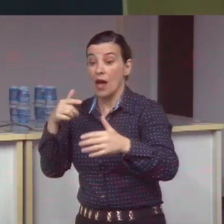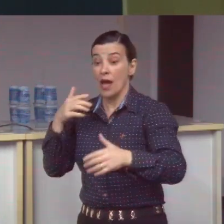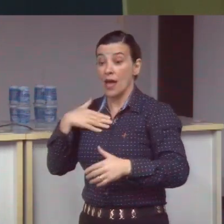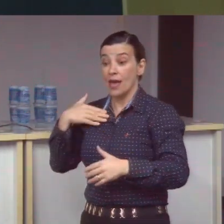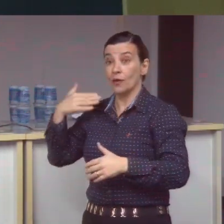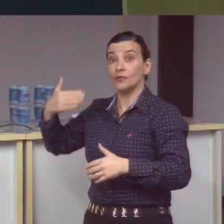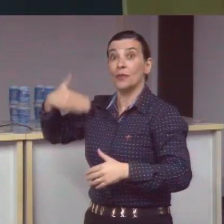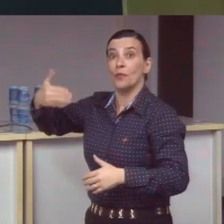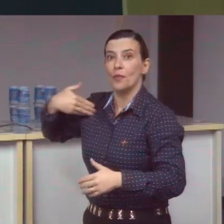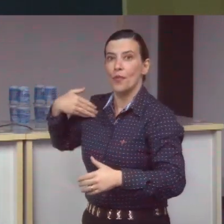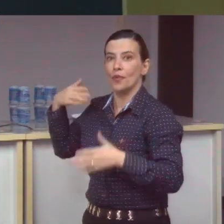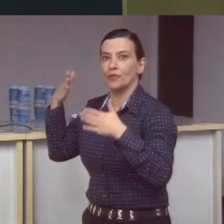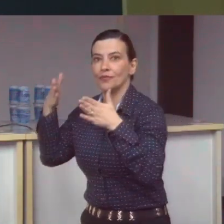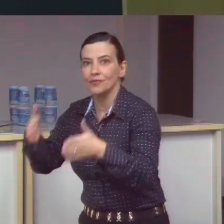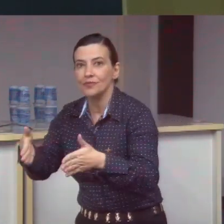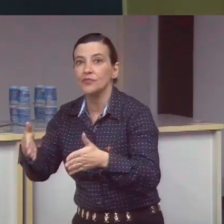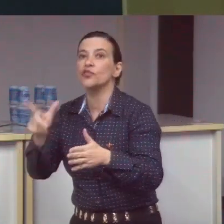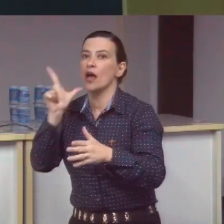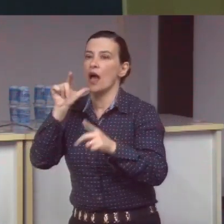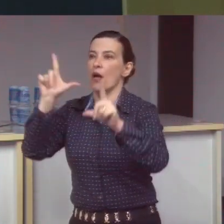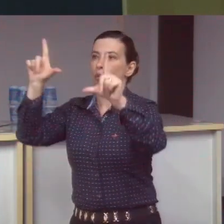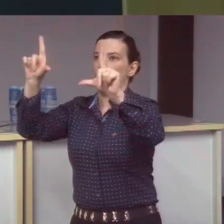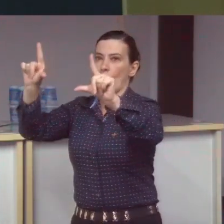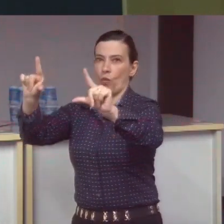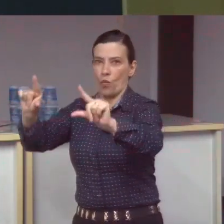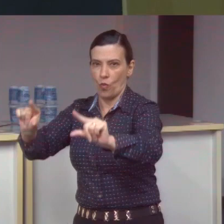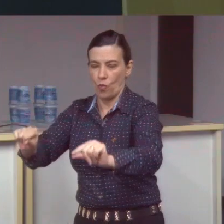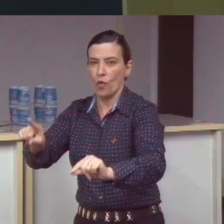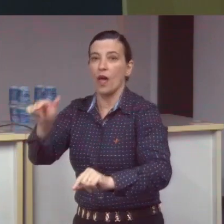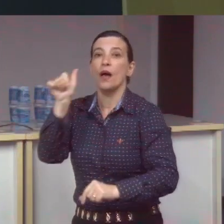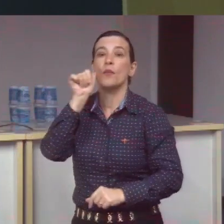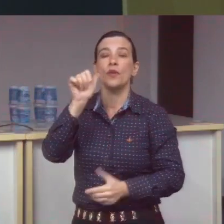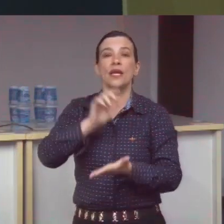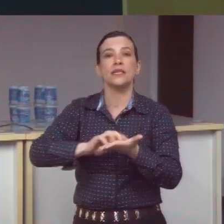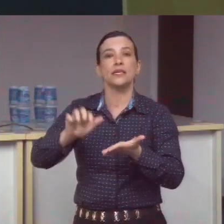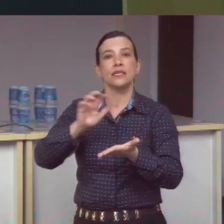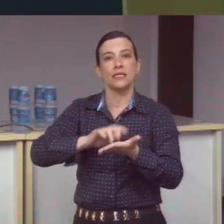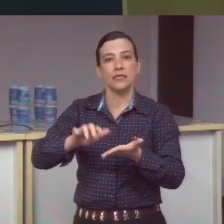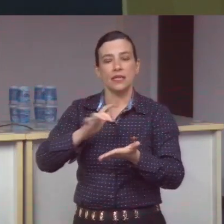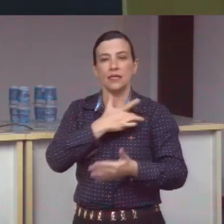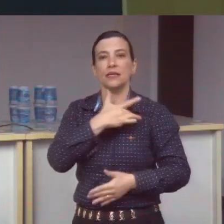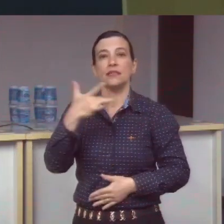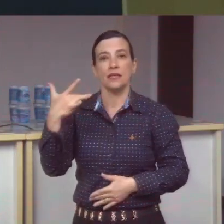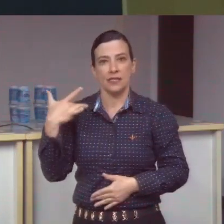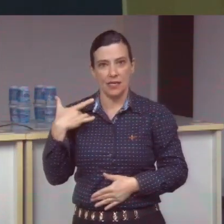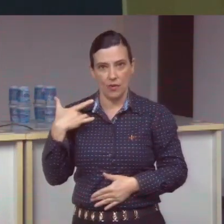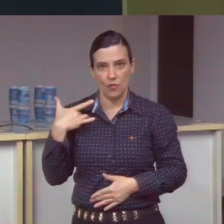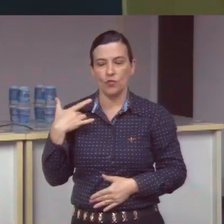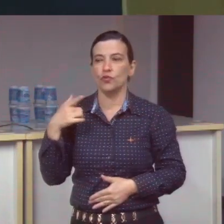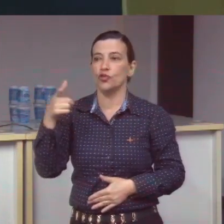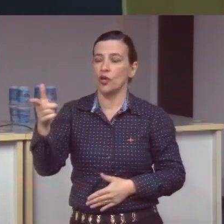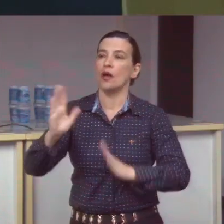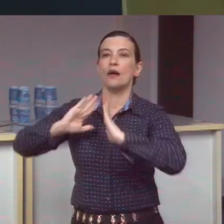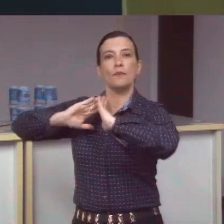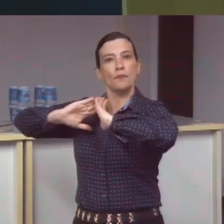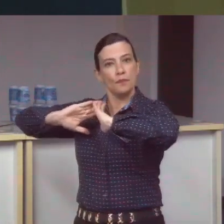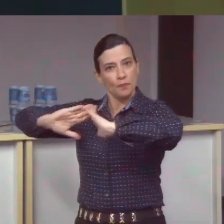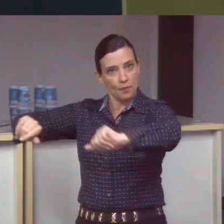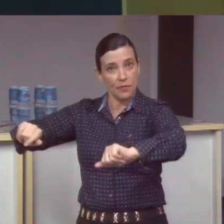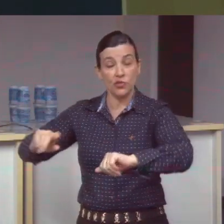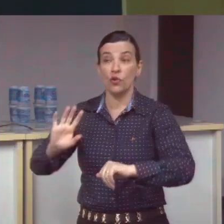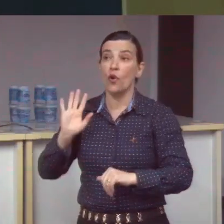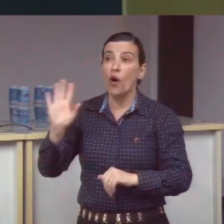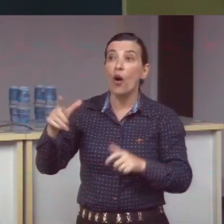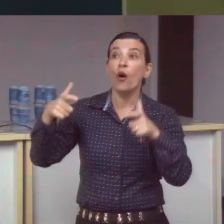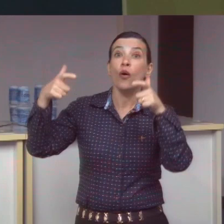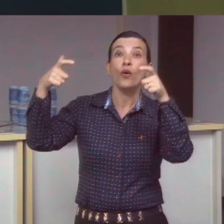Saúde. Ela tinha nos dado o seguinte pedido. Olha, venham aqui, a gente se encontra no